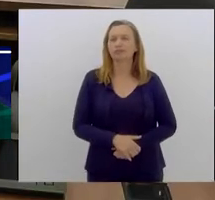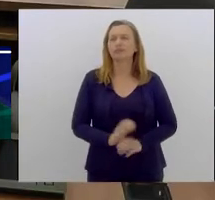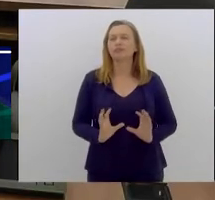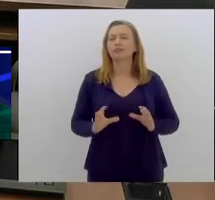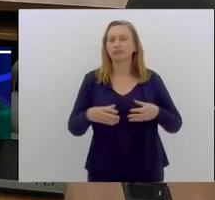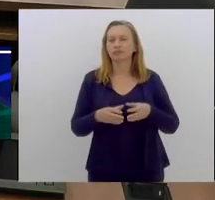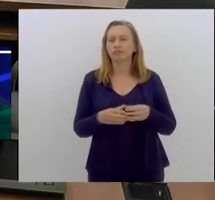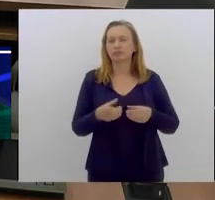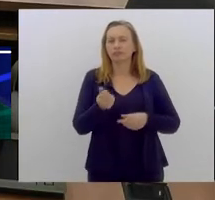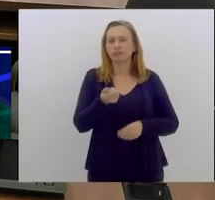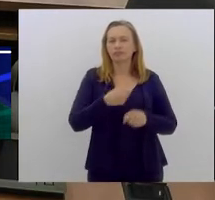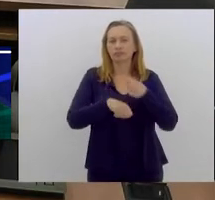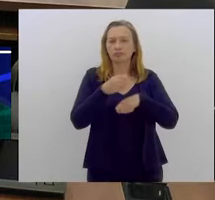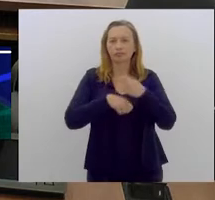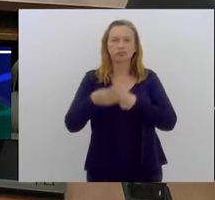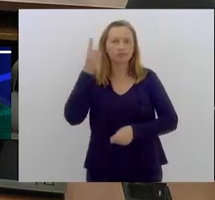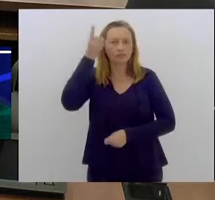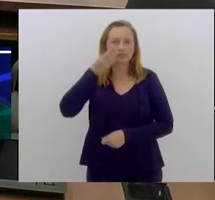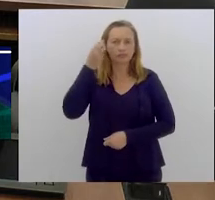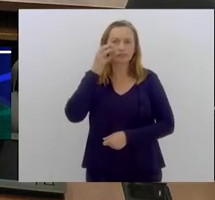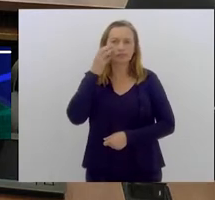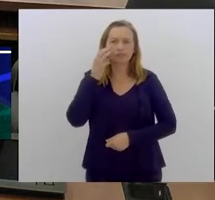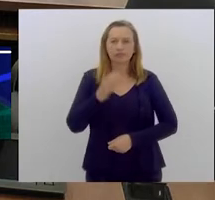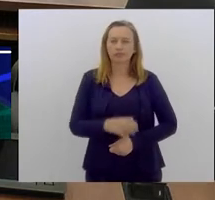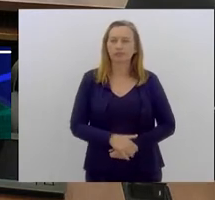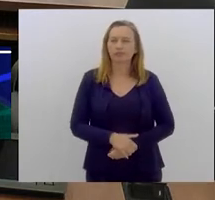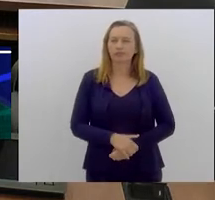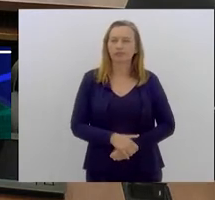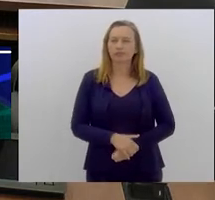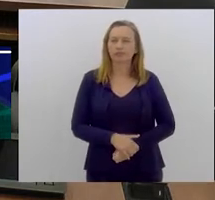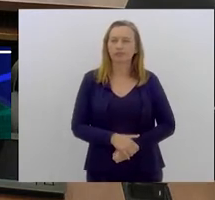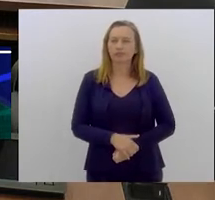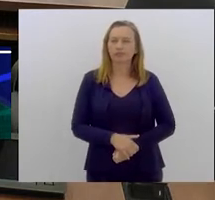de Economia, deputado Valdeir Carneiro.